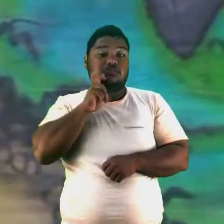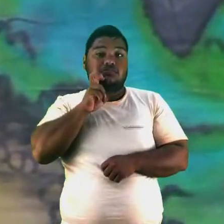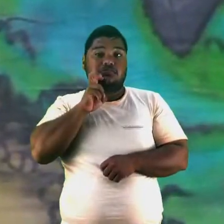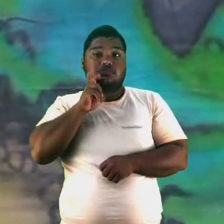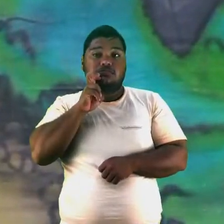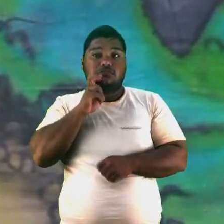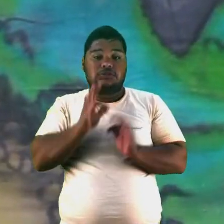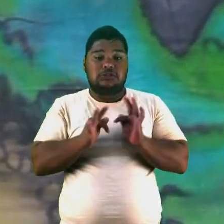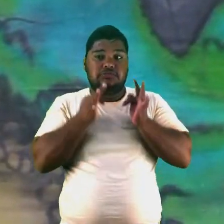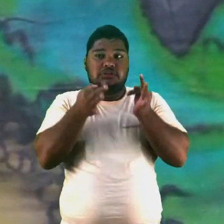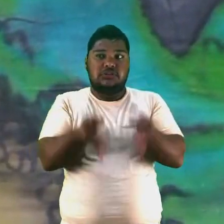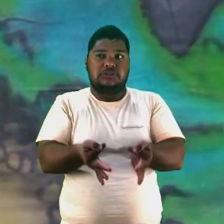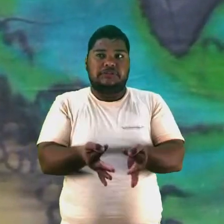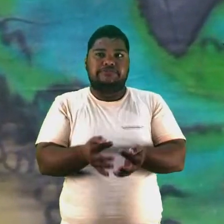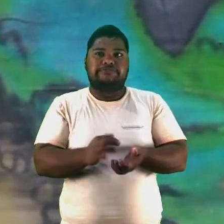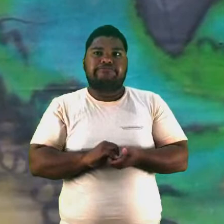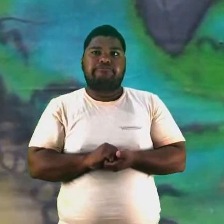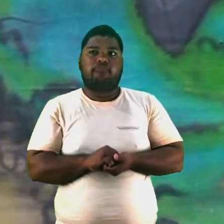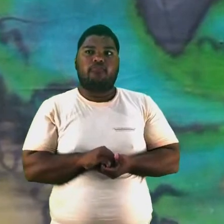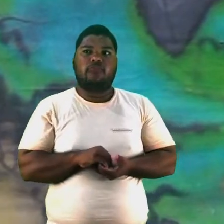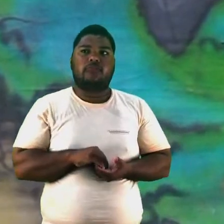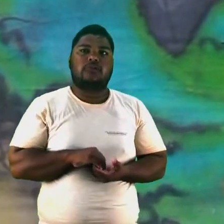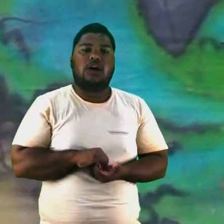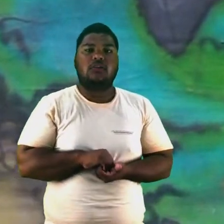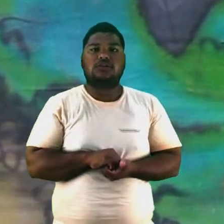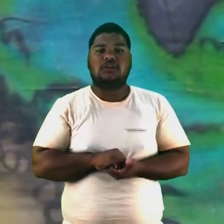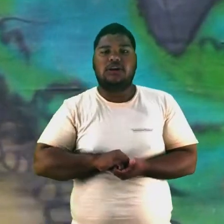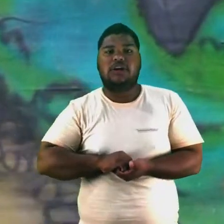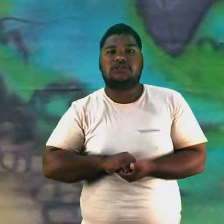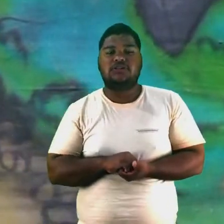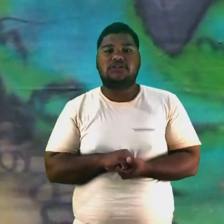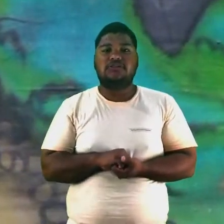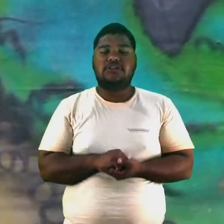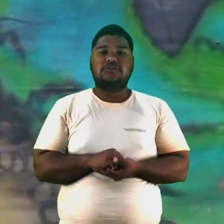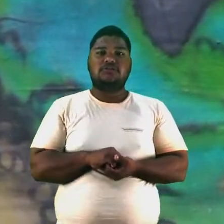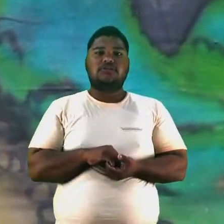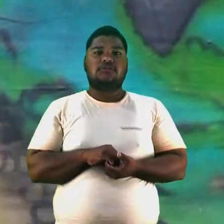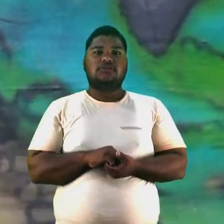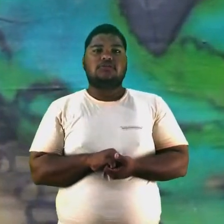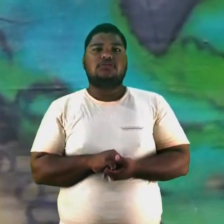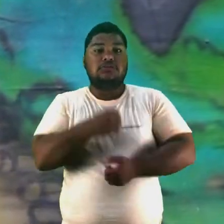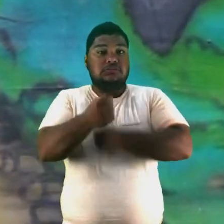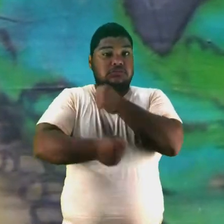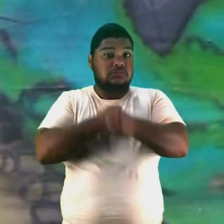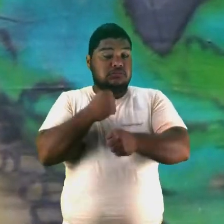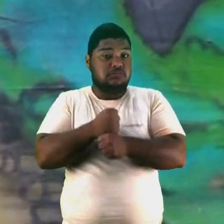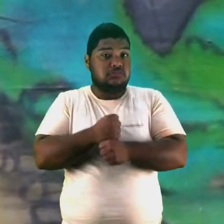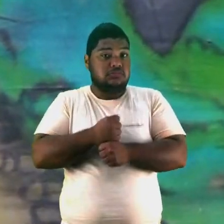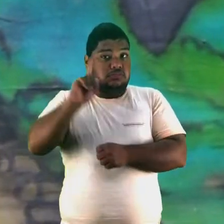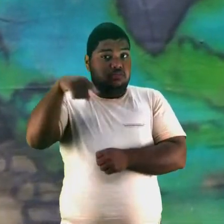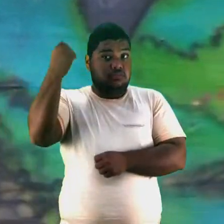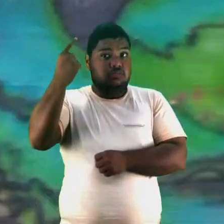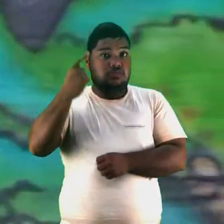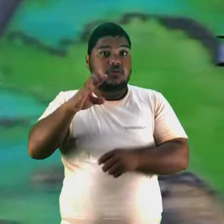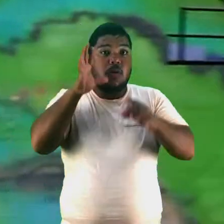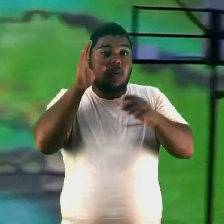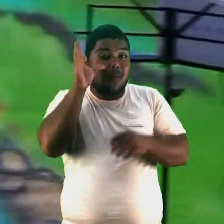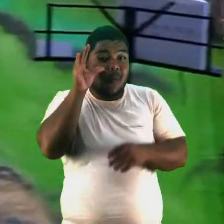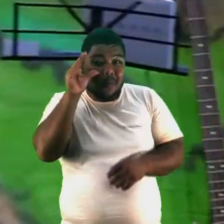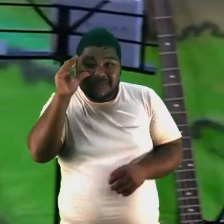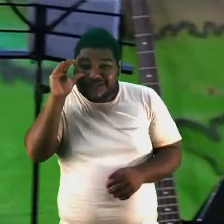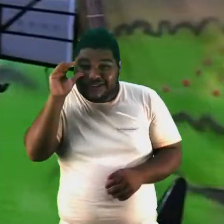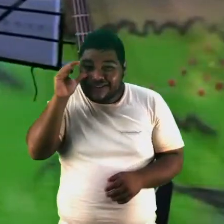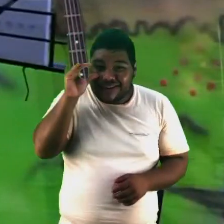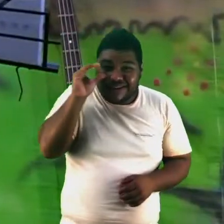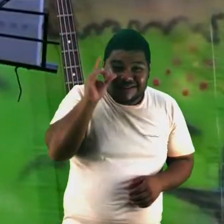sexta. Onde apresenta a Escritura de uma forma diferente. E olha que é interessante, observando não